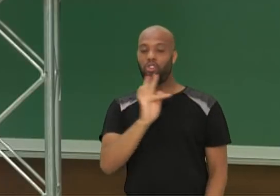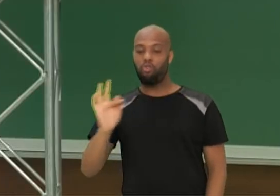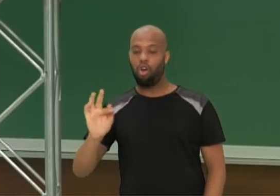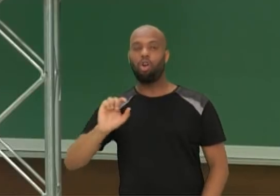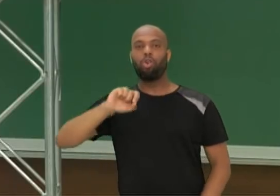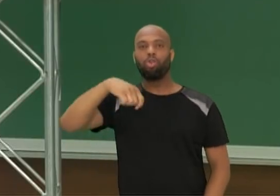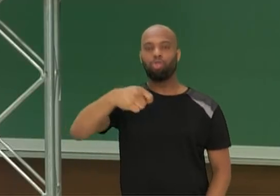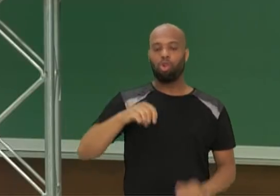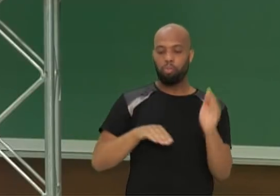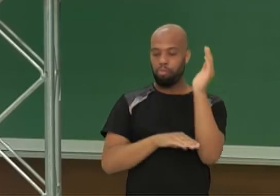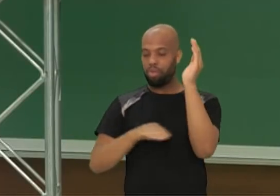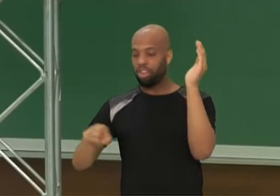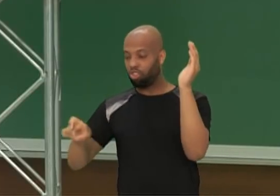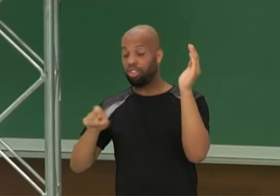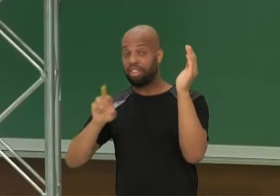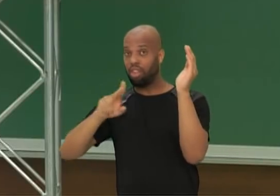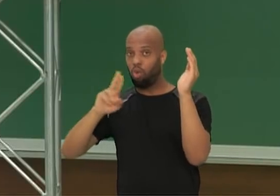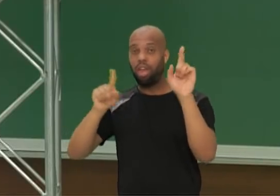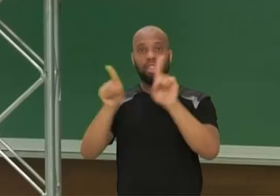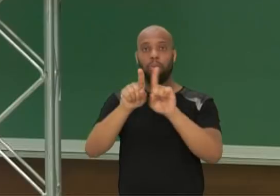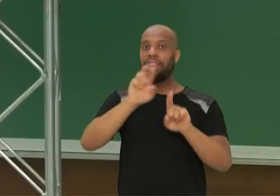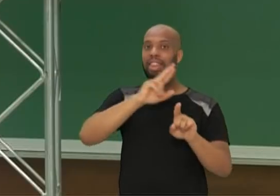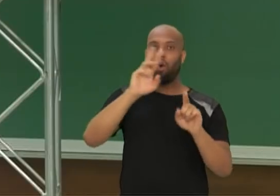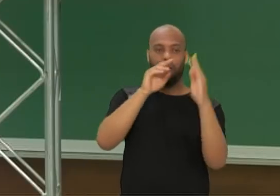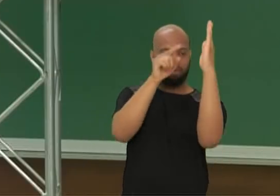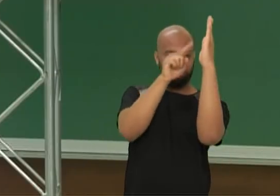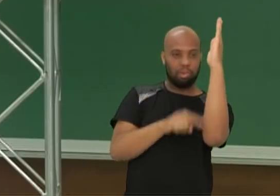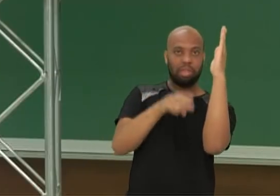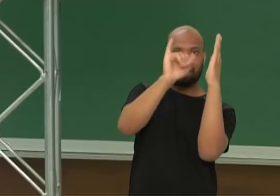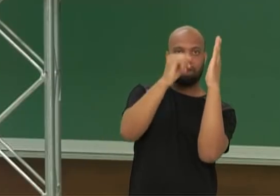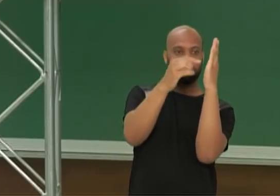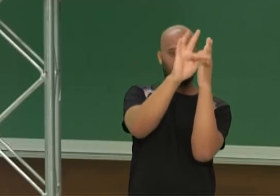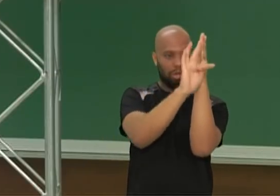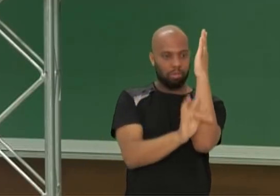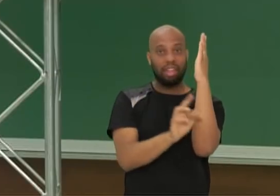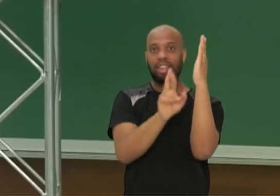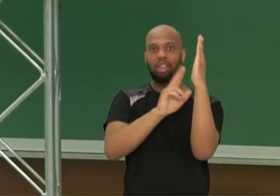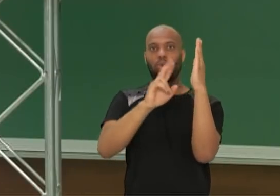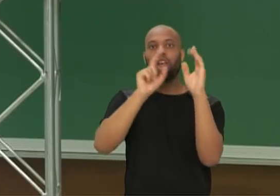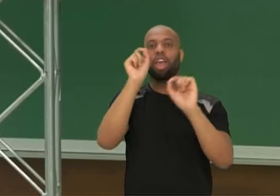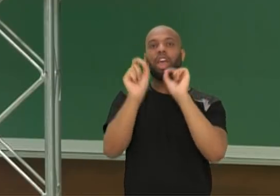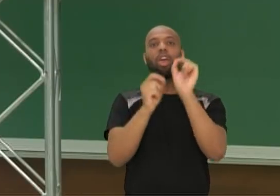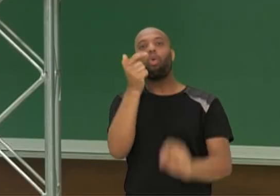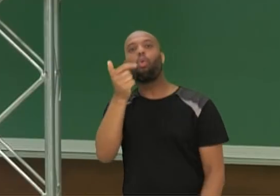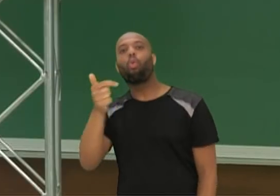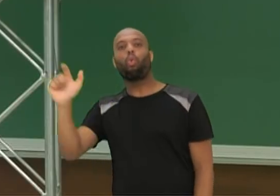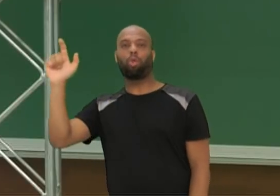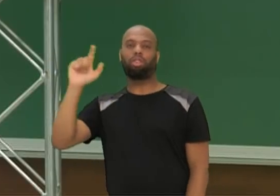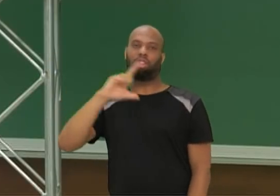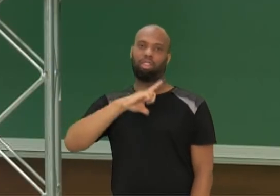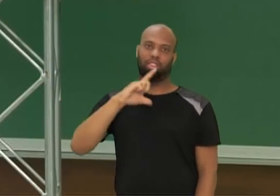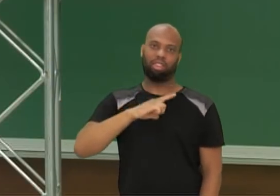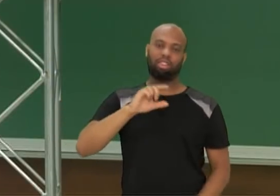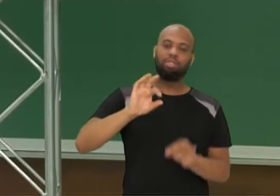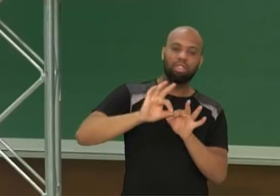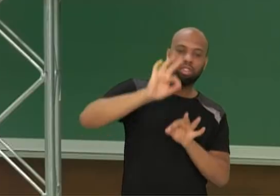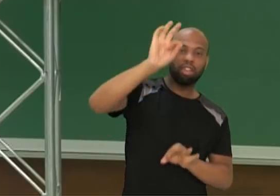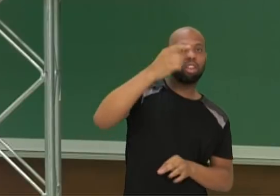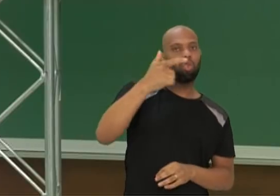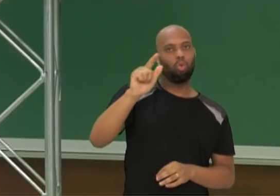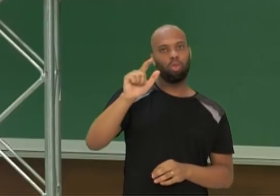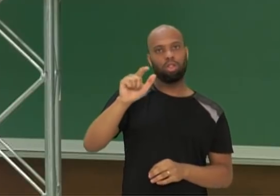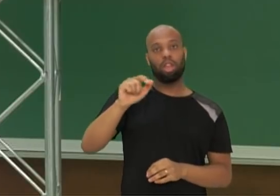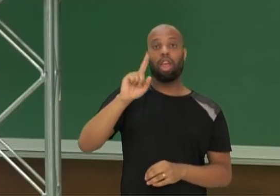x nem y. Estão em uma reta paralela ao x, a reta x ou a reta